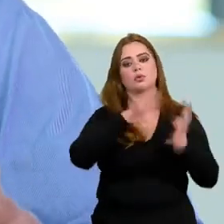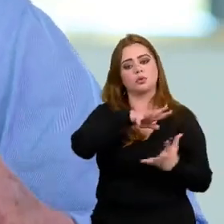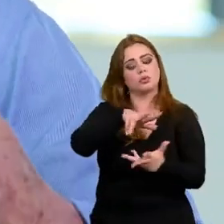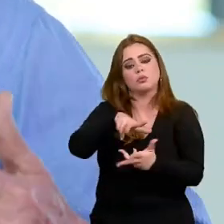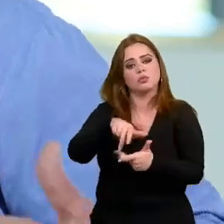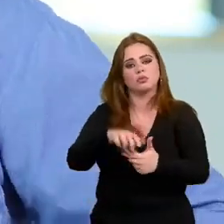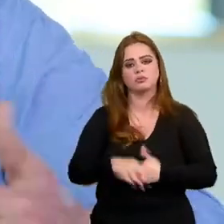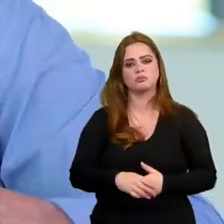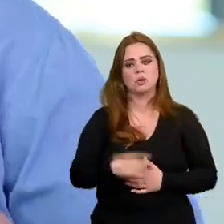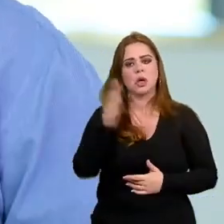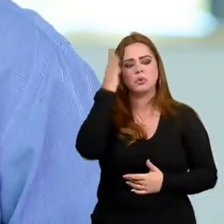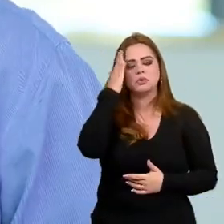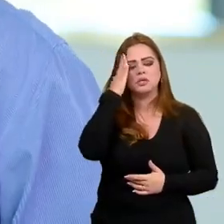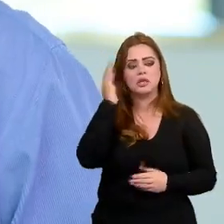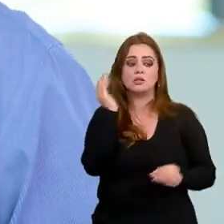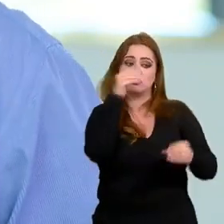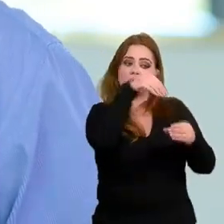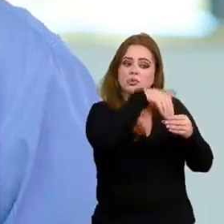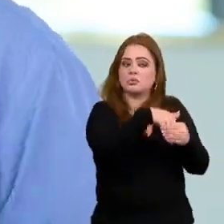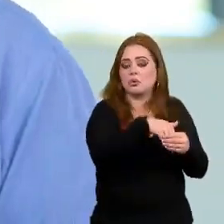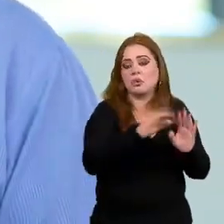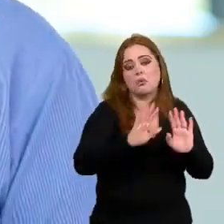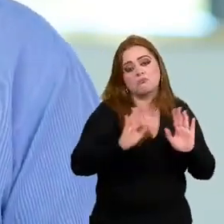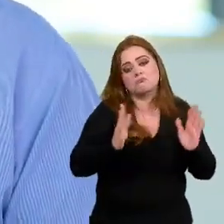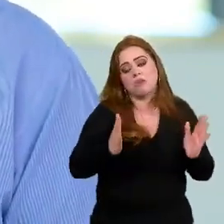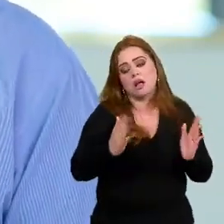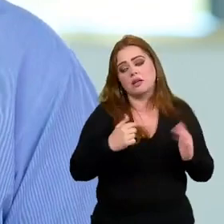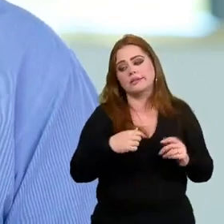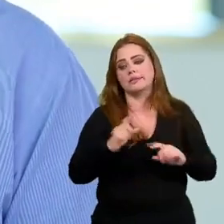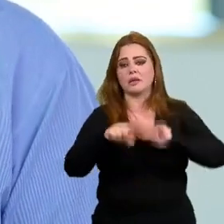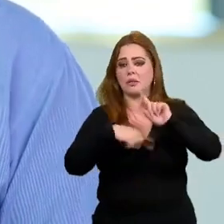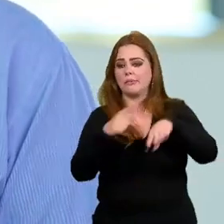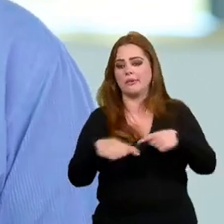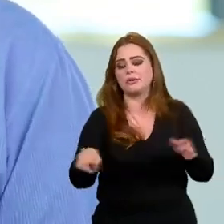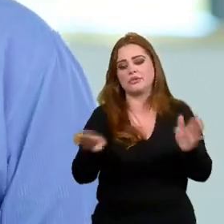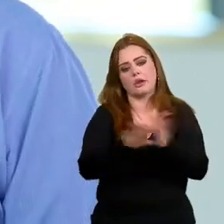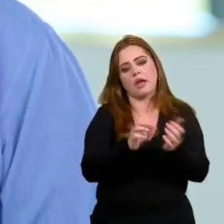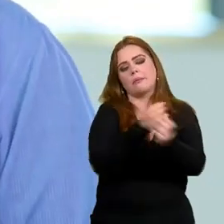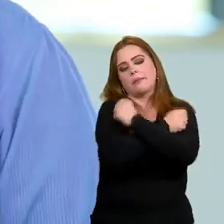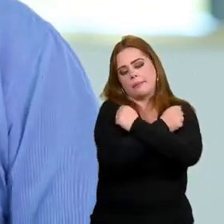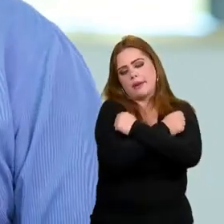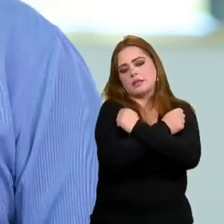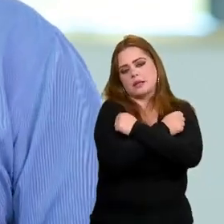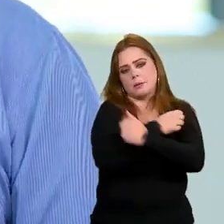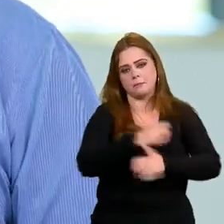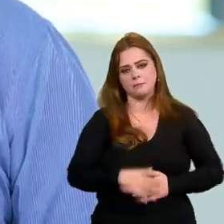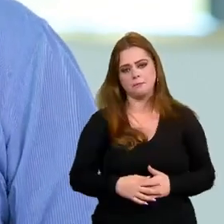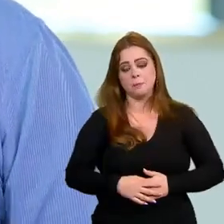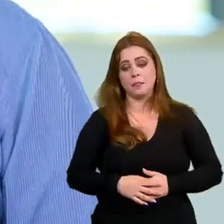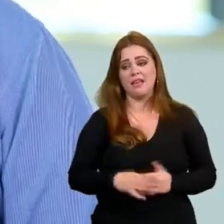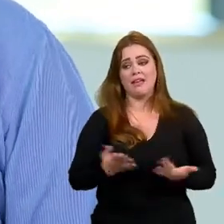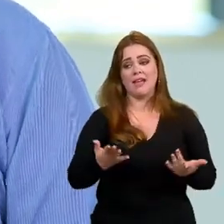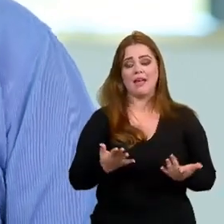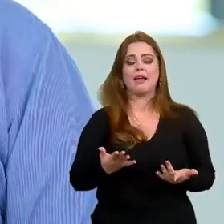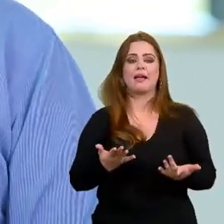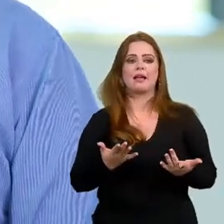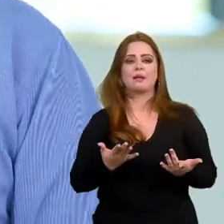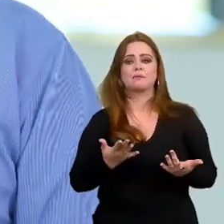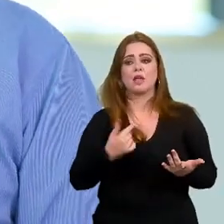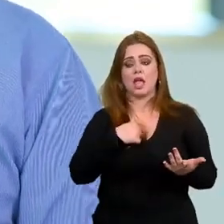quando terminou que deu o Brasil, eles vieram me abraçar. Sim. É engraçado, ou seja, eu também já convidei o Macron para vir ao